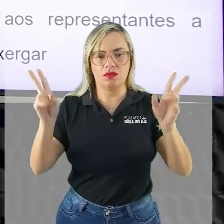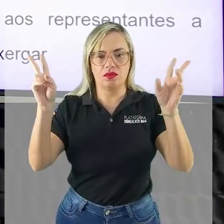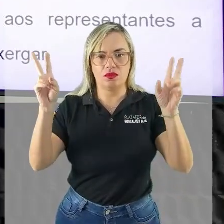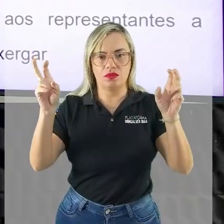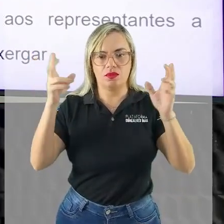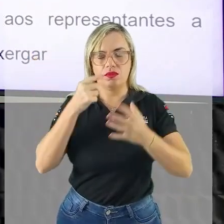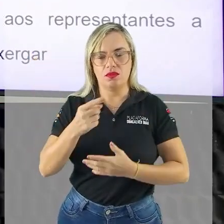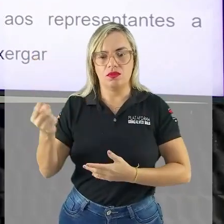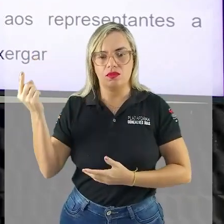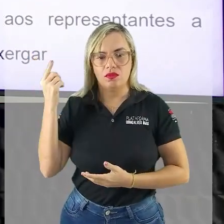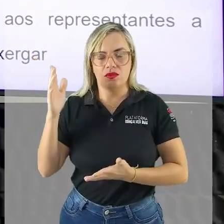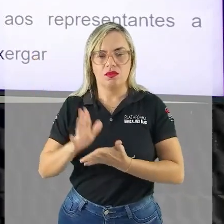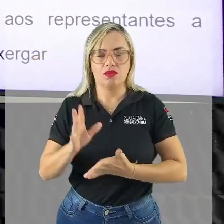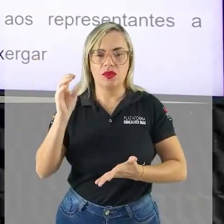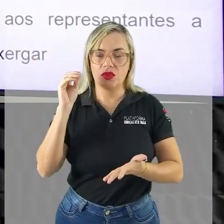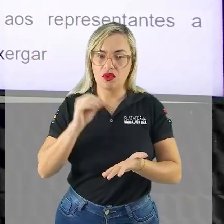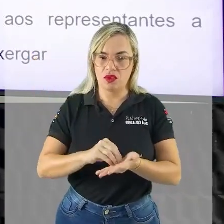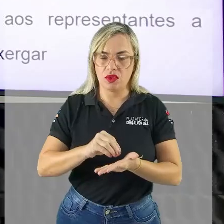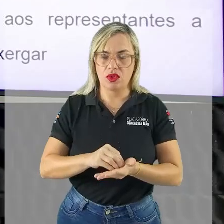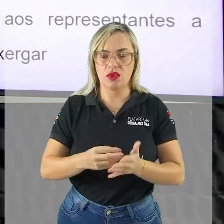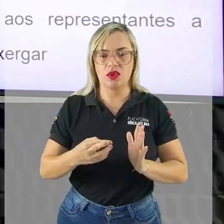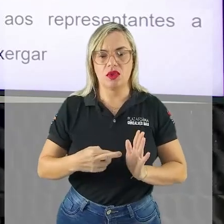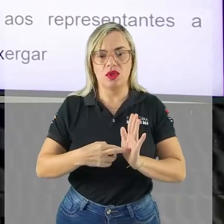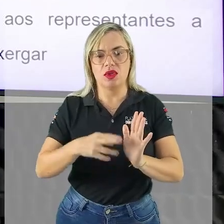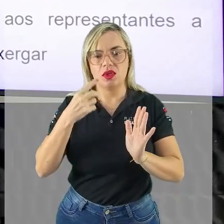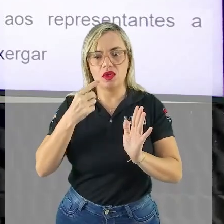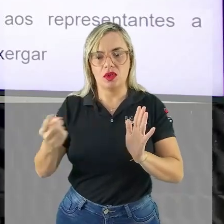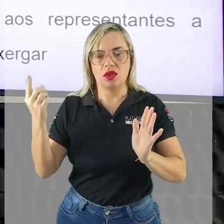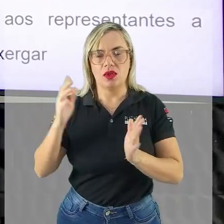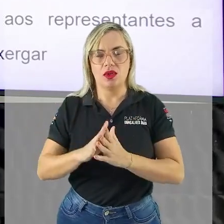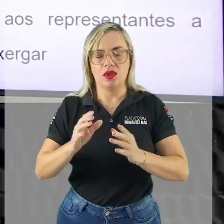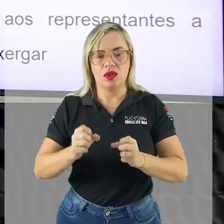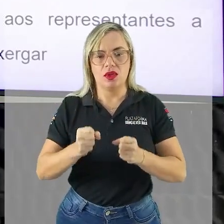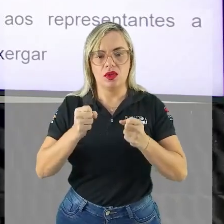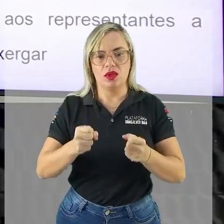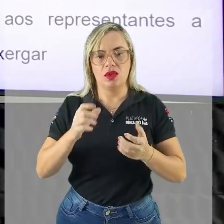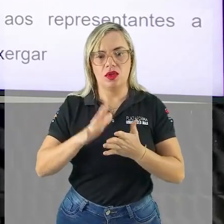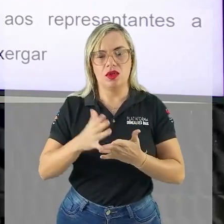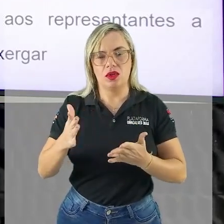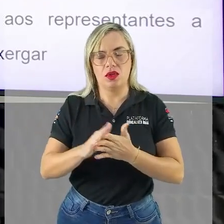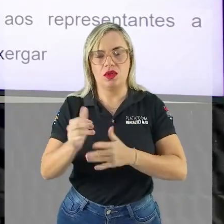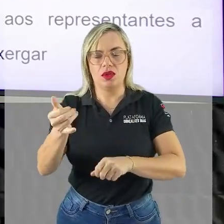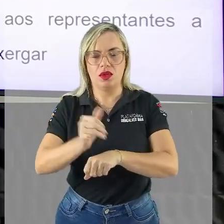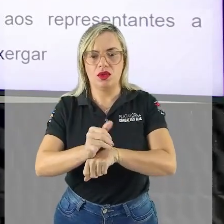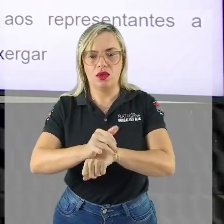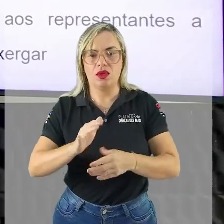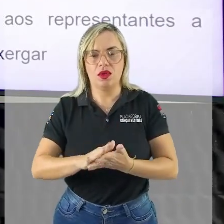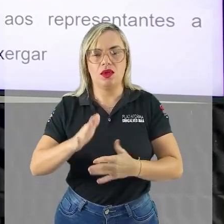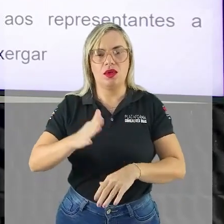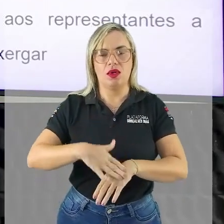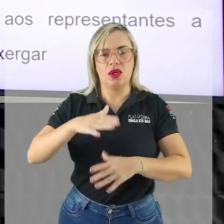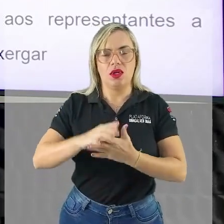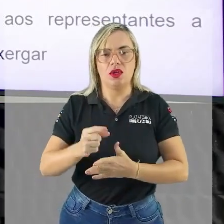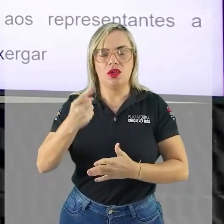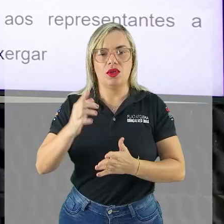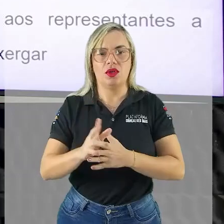te dizer é que falta de representatividade pode ser uma boa estratégia para mais de um tema. E isso pode